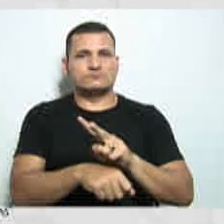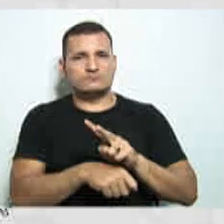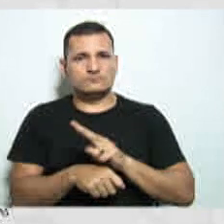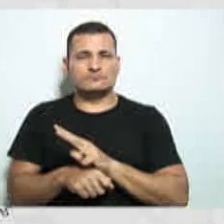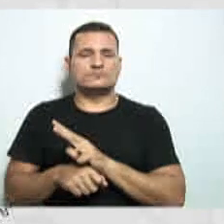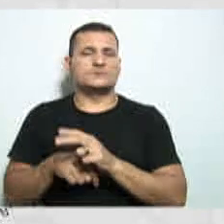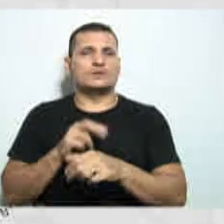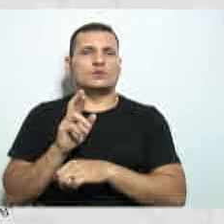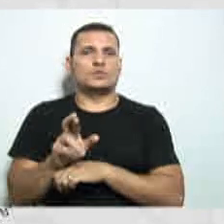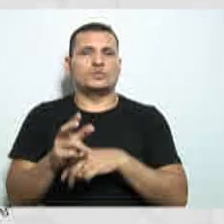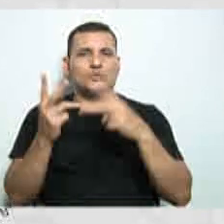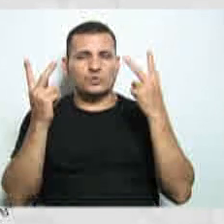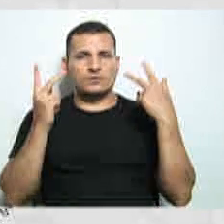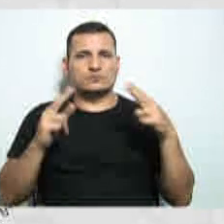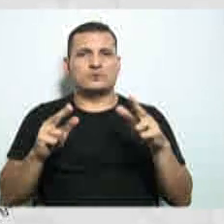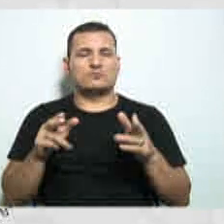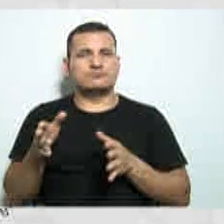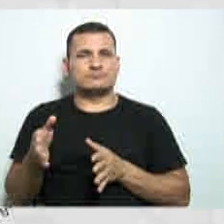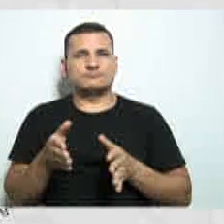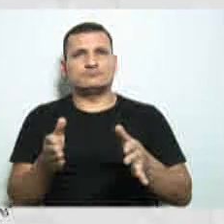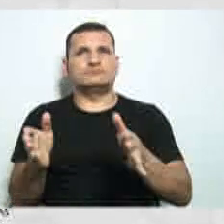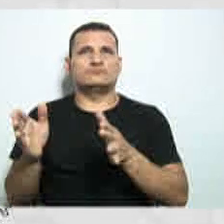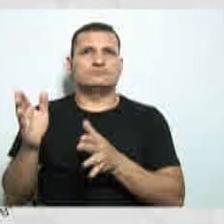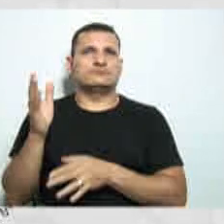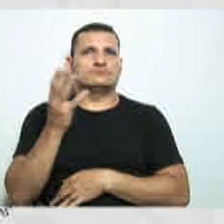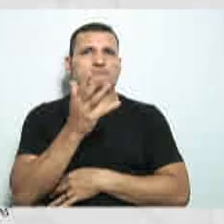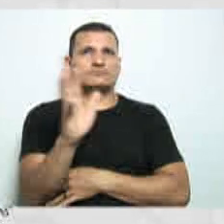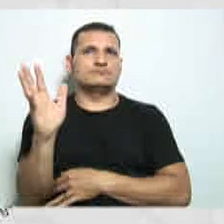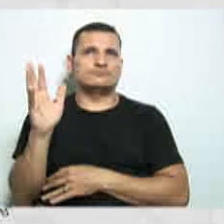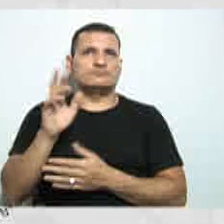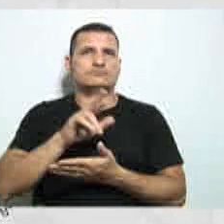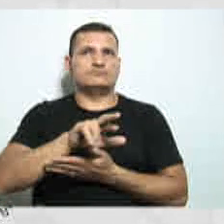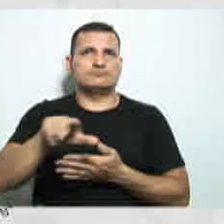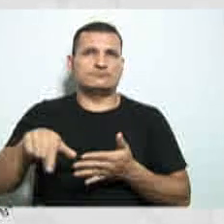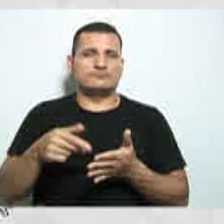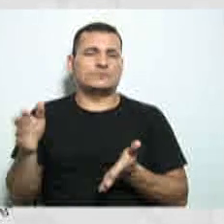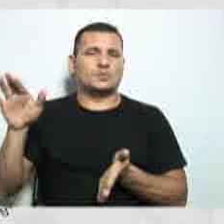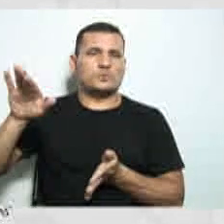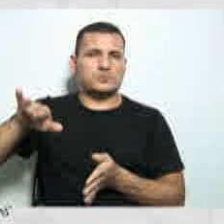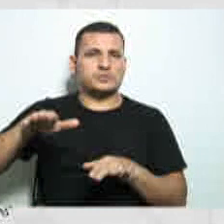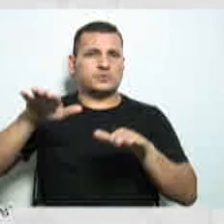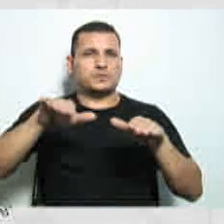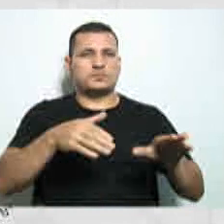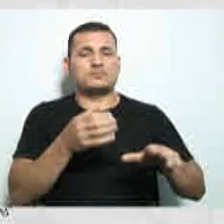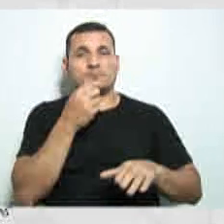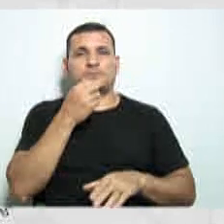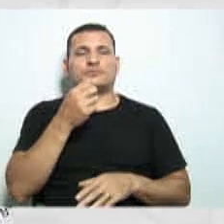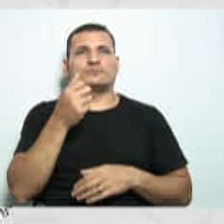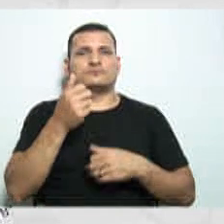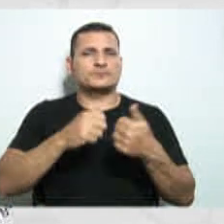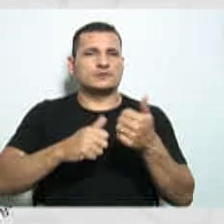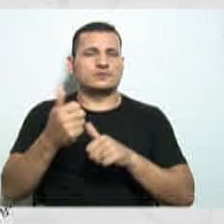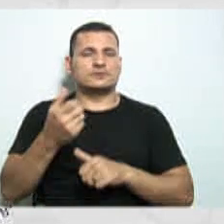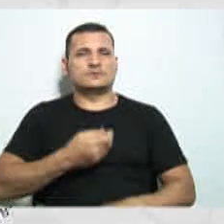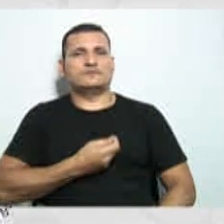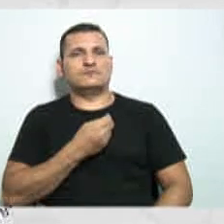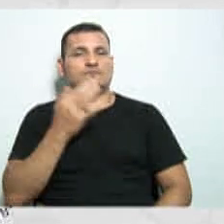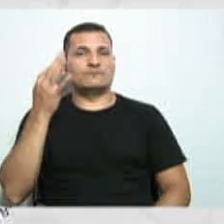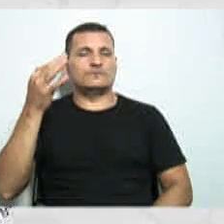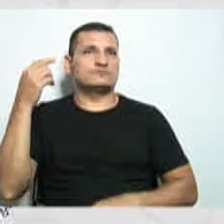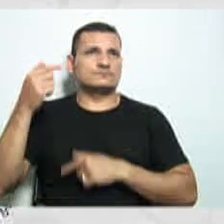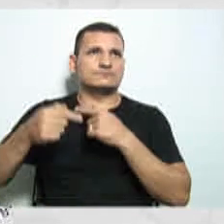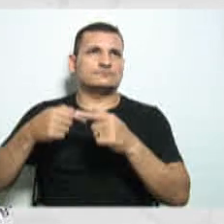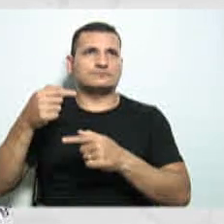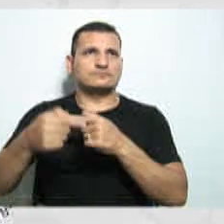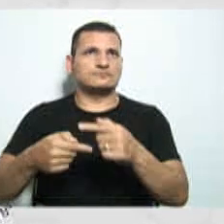as florestas, matas, rios, lagos, oceanos e, é claro, uma boa qualidade de vida para as futuras gerações.